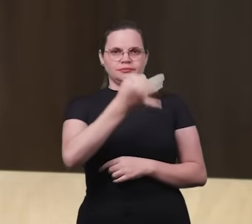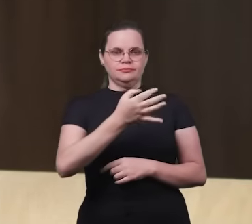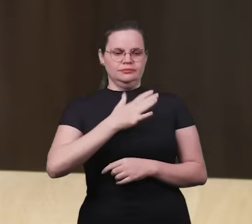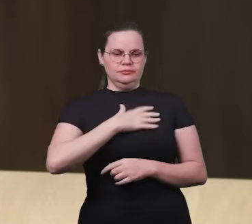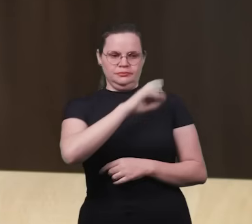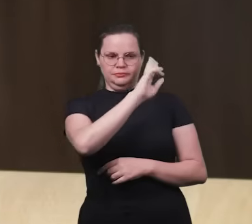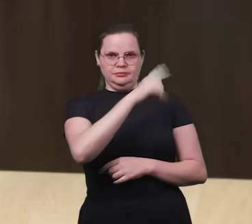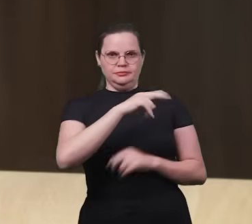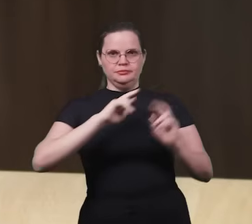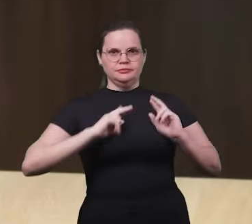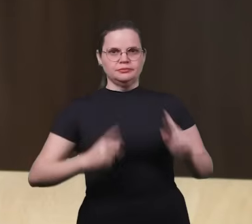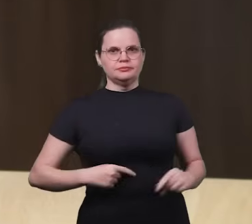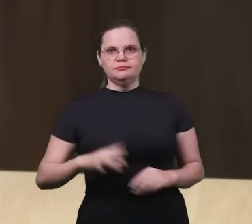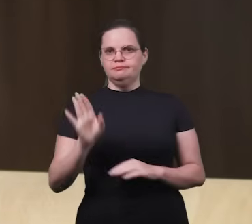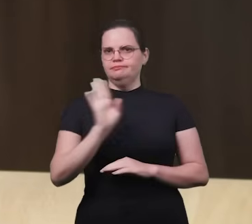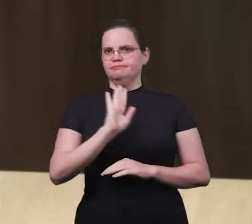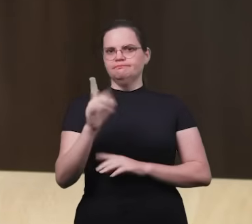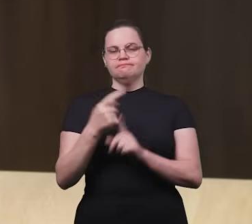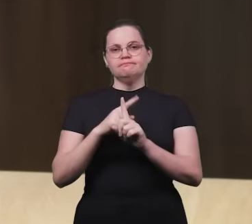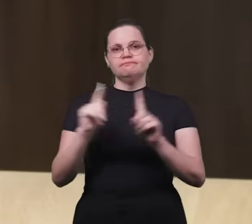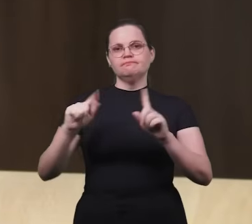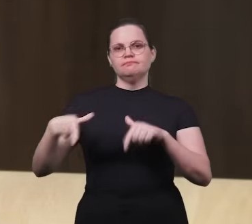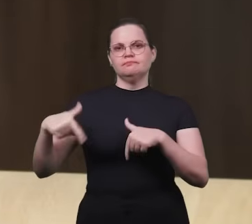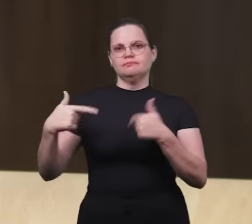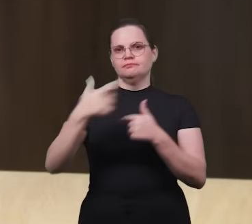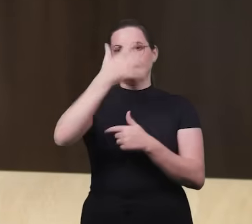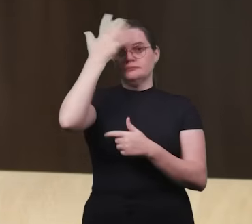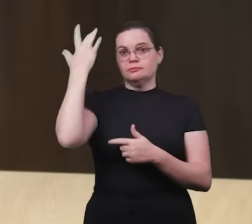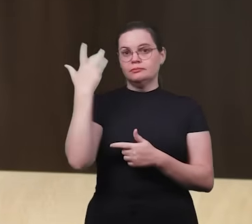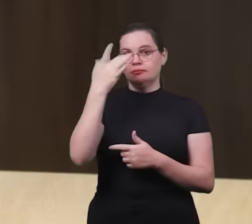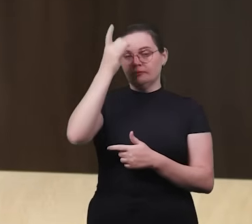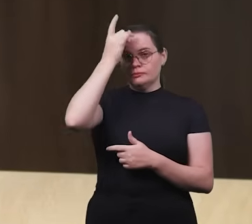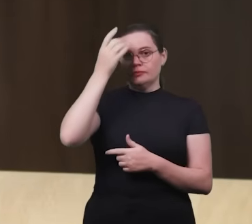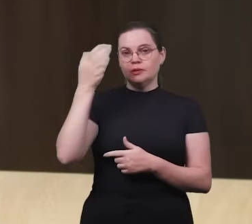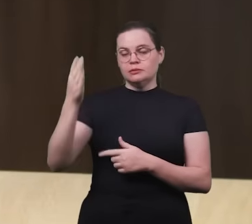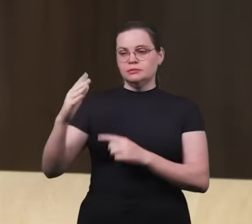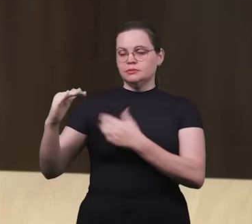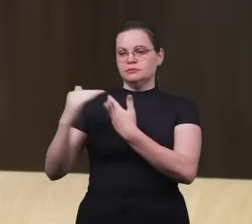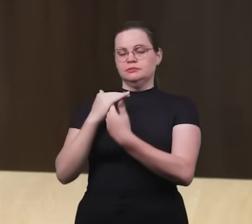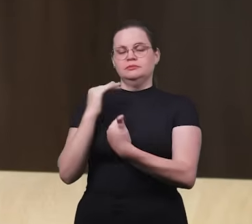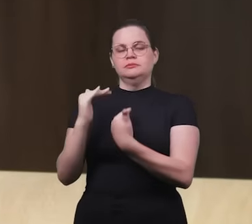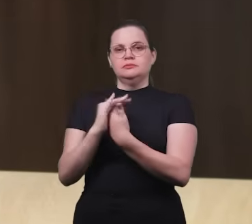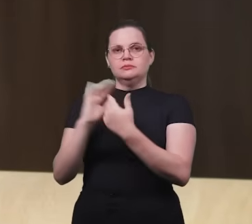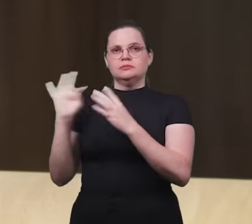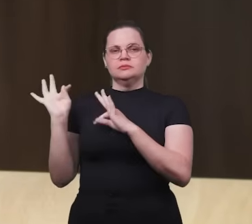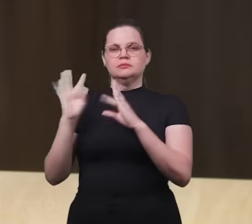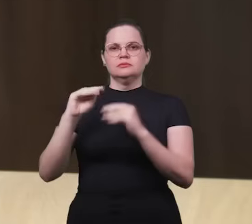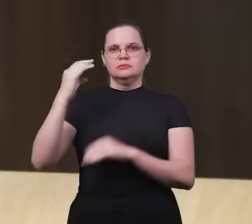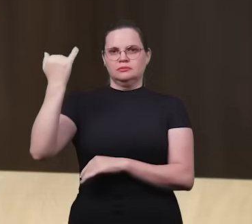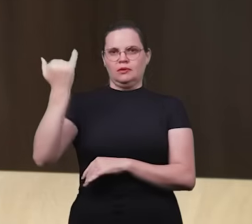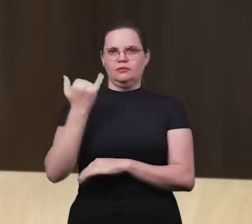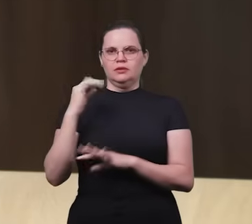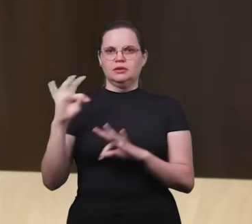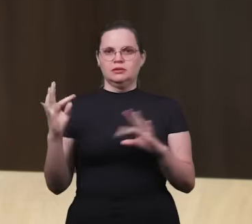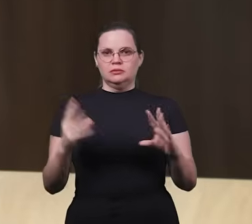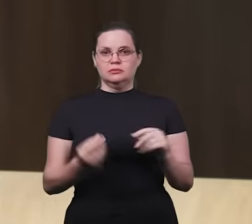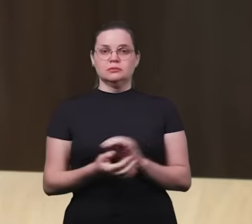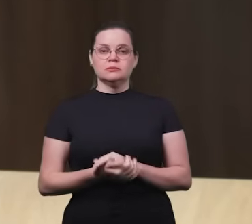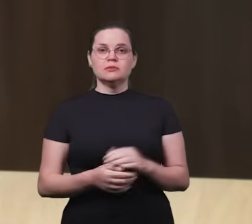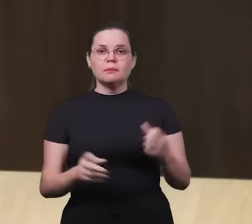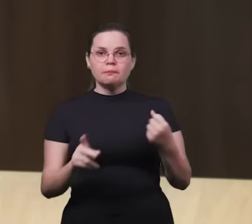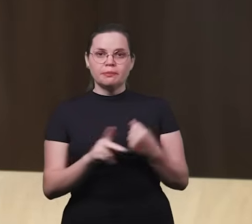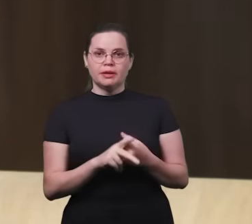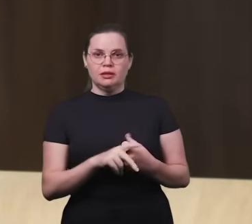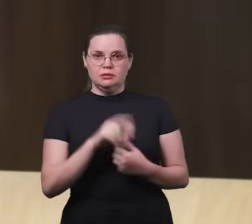penso, mas é a ação e a direção do Espírito Santo. A resposta de Pedro é a resposta hoje